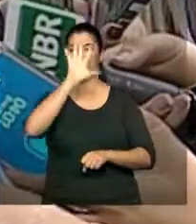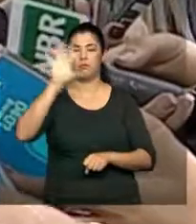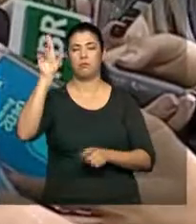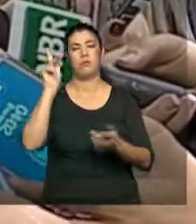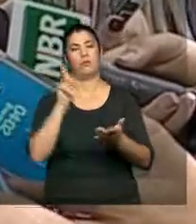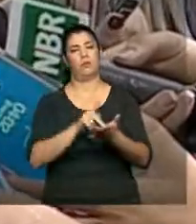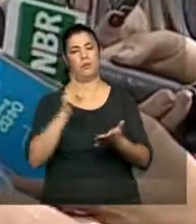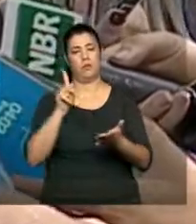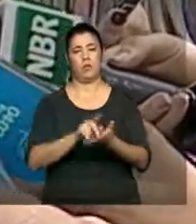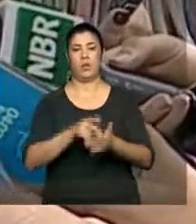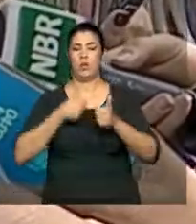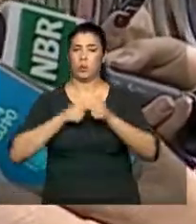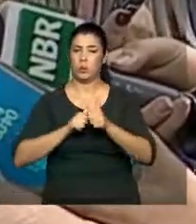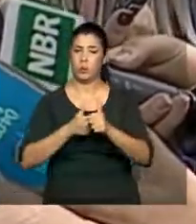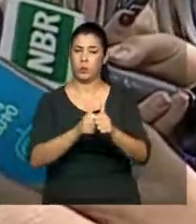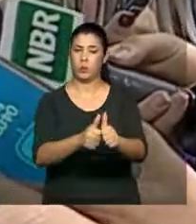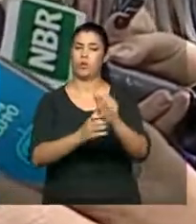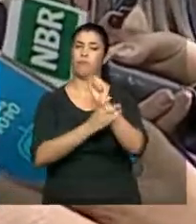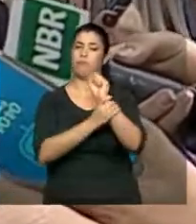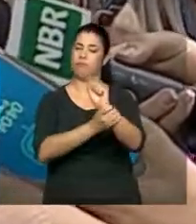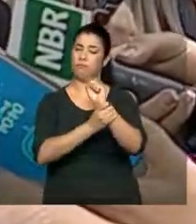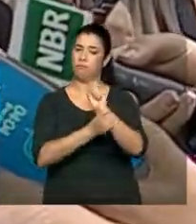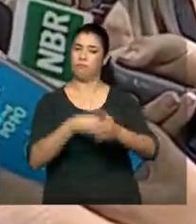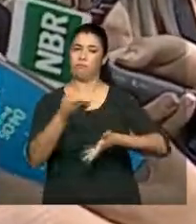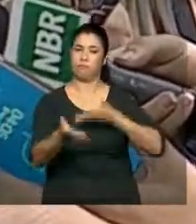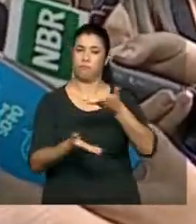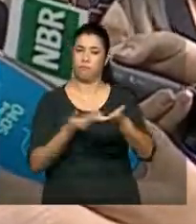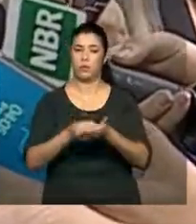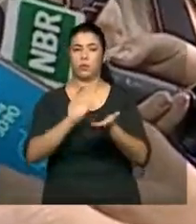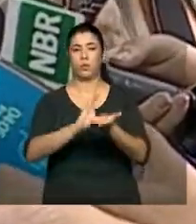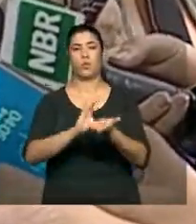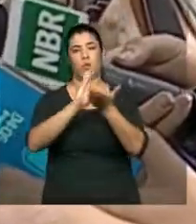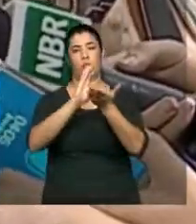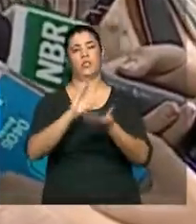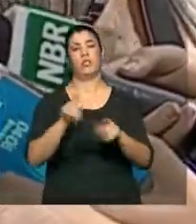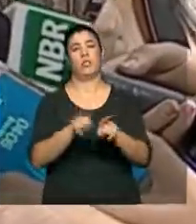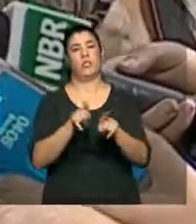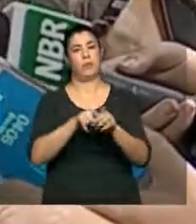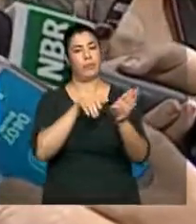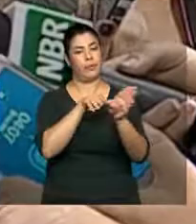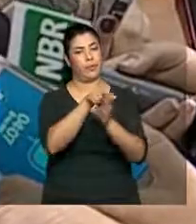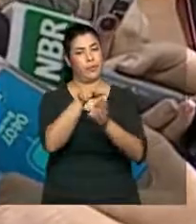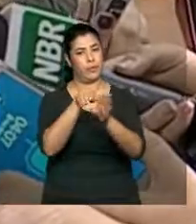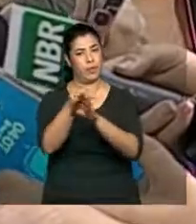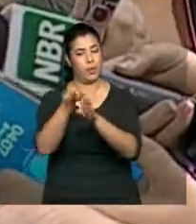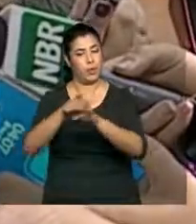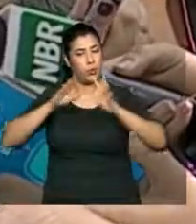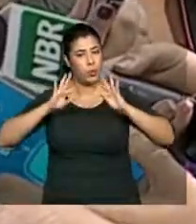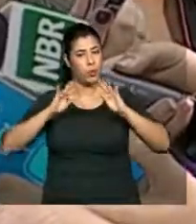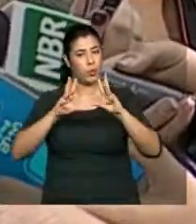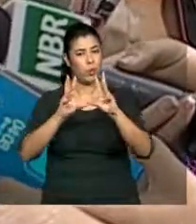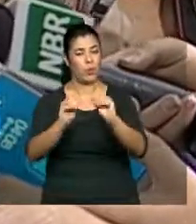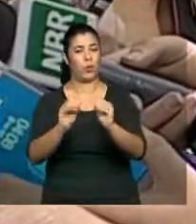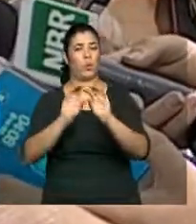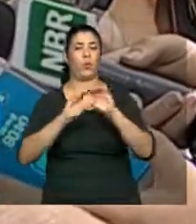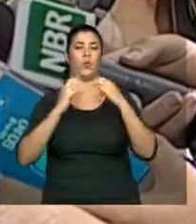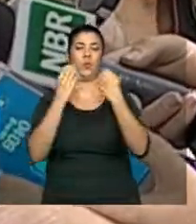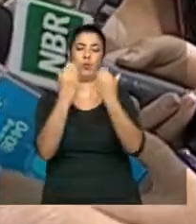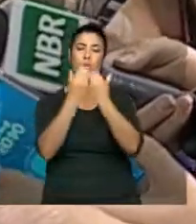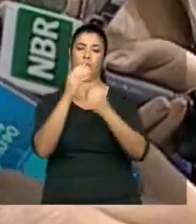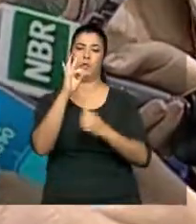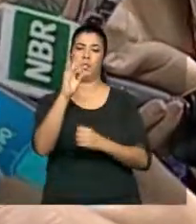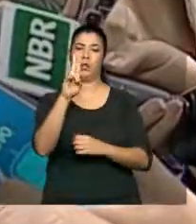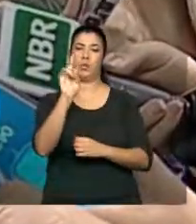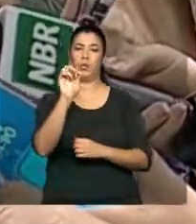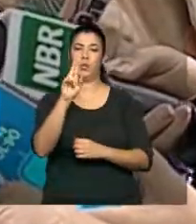efetivamente deem as condições de segurança aos conselheiros. E vamos orientar todos os conselhos tutelares a